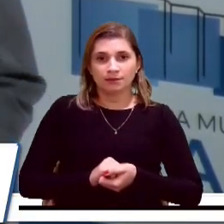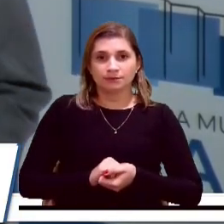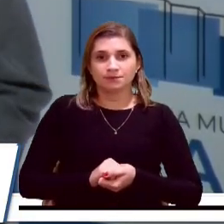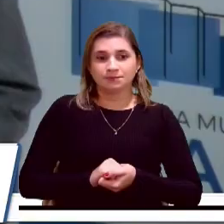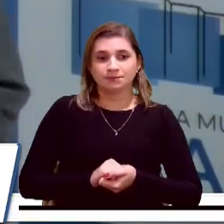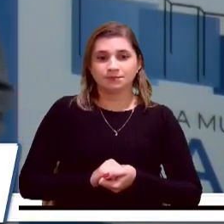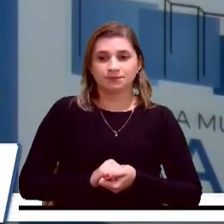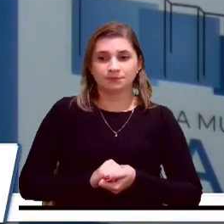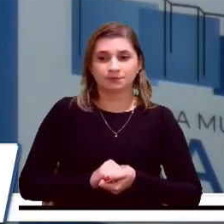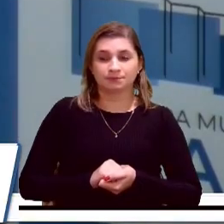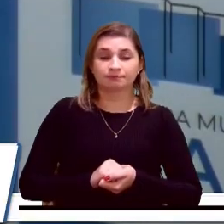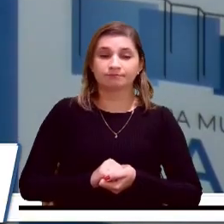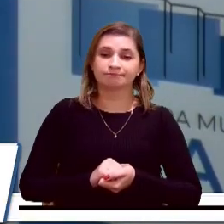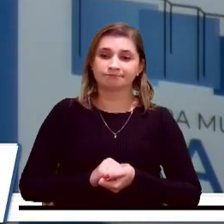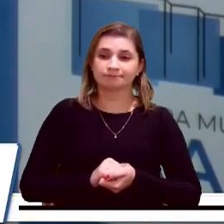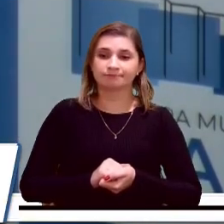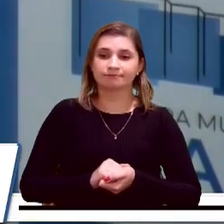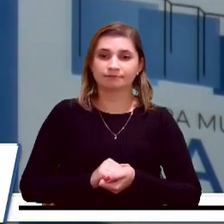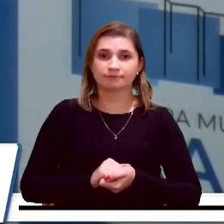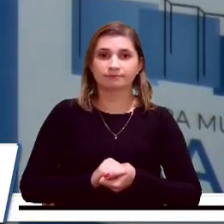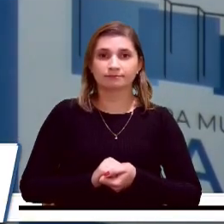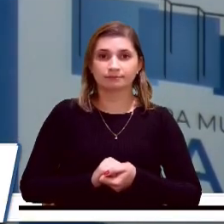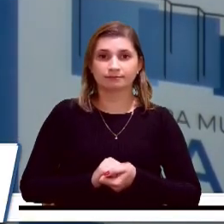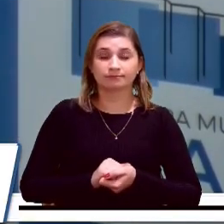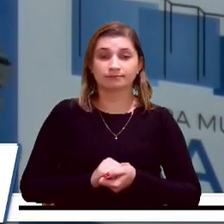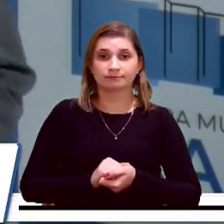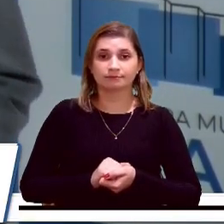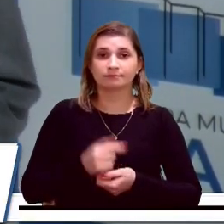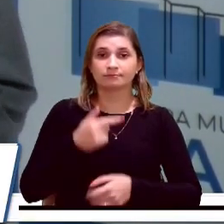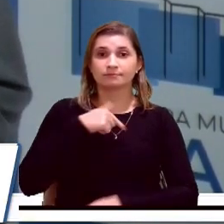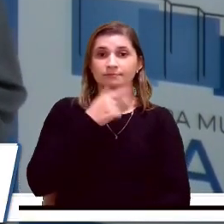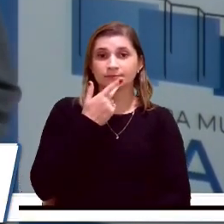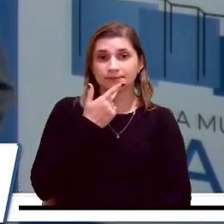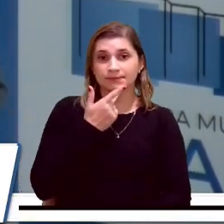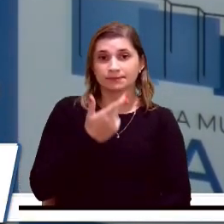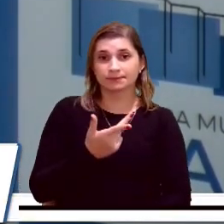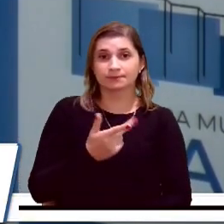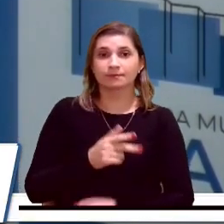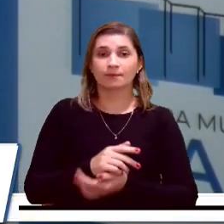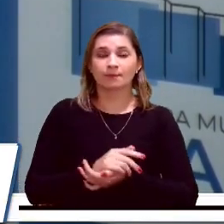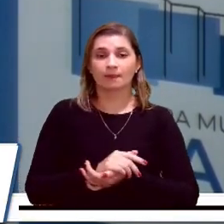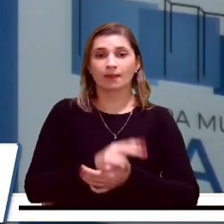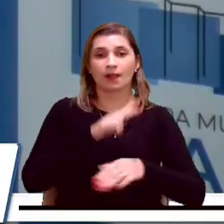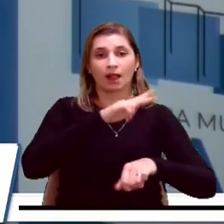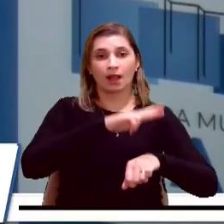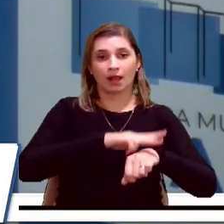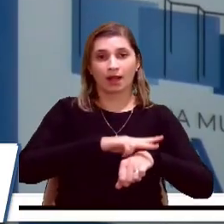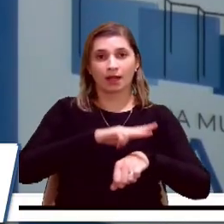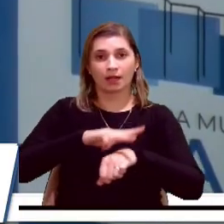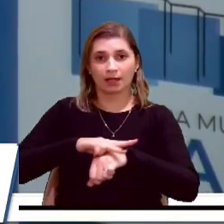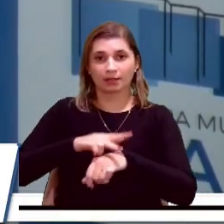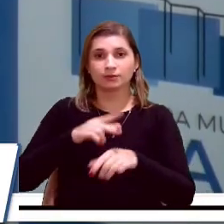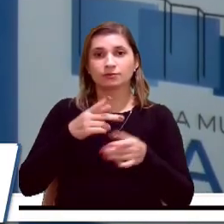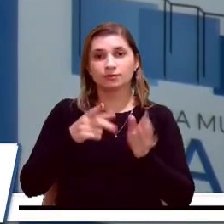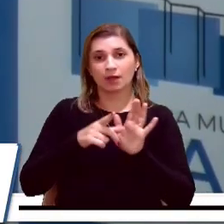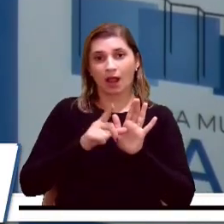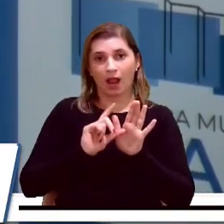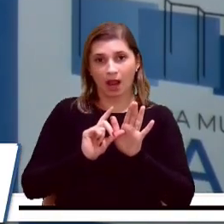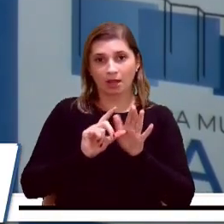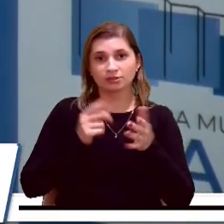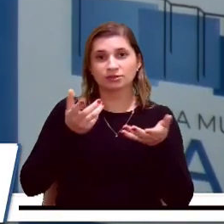Vamos lá. Quando a gente fala da questão dos leitos, e antes de mais nada eu quero